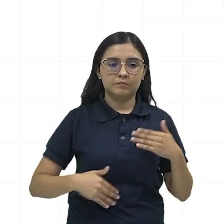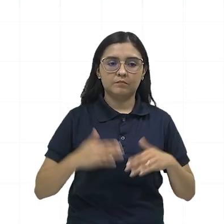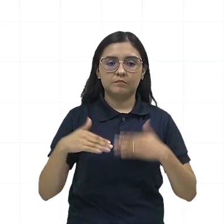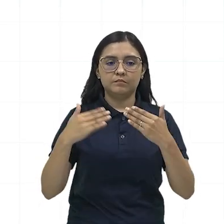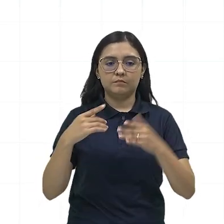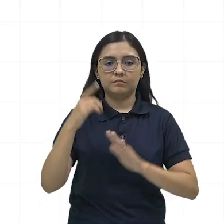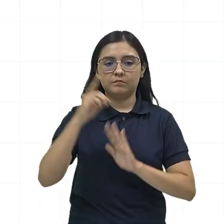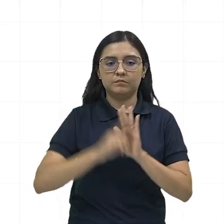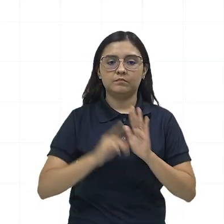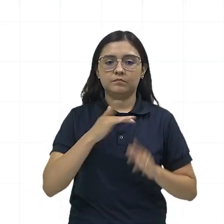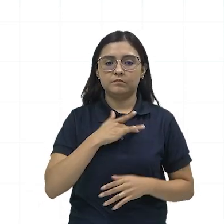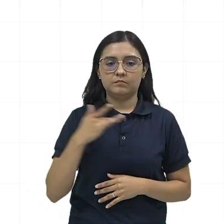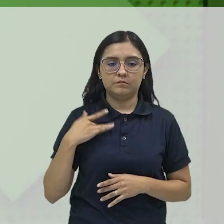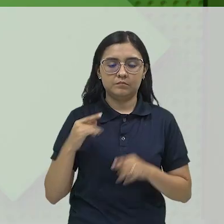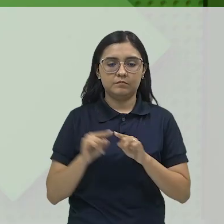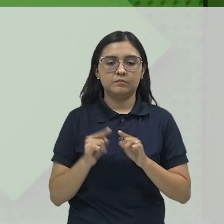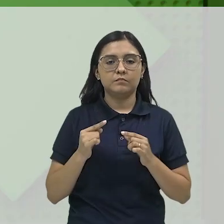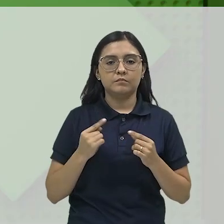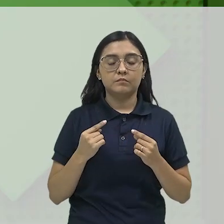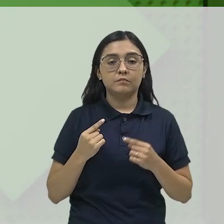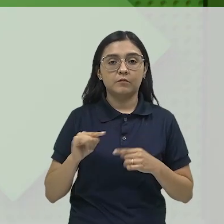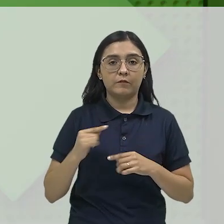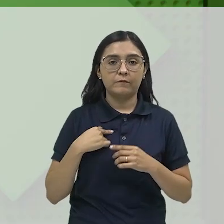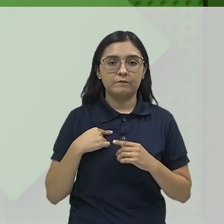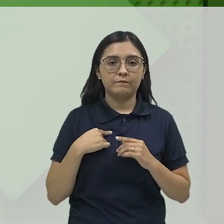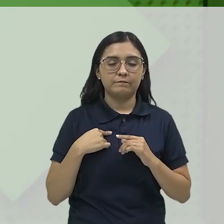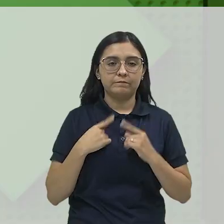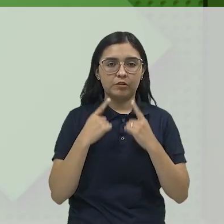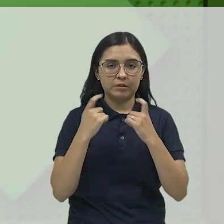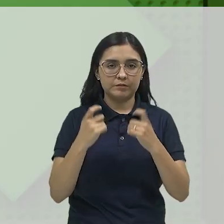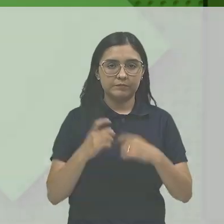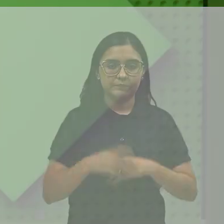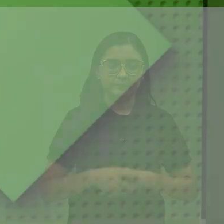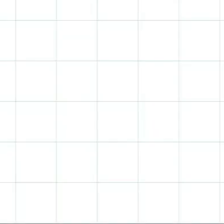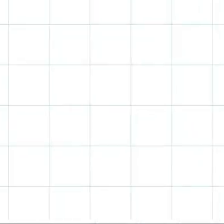direito à saúde e à não violência. Então vamos à nossa aula.